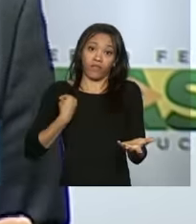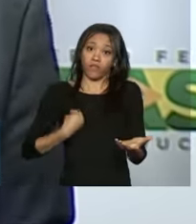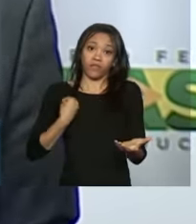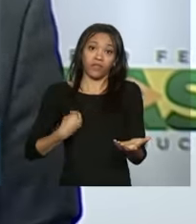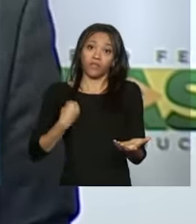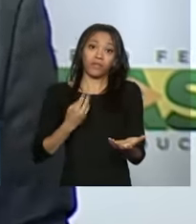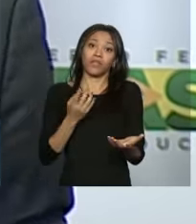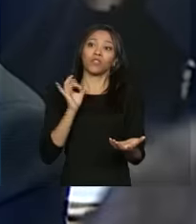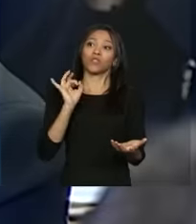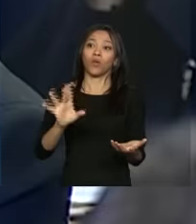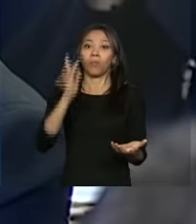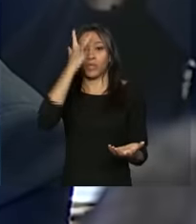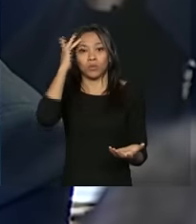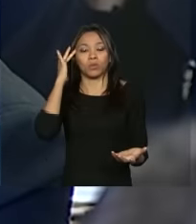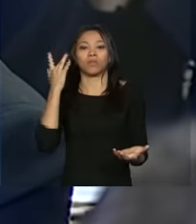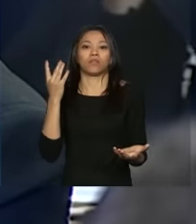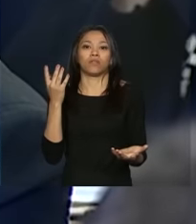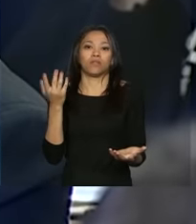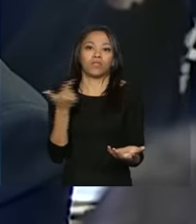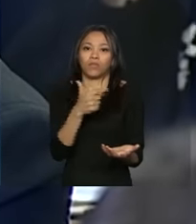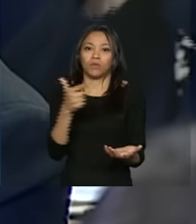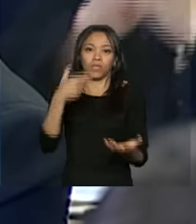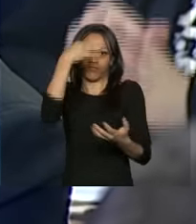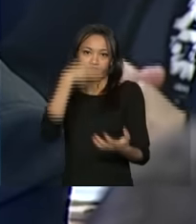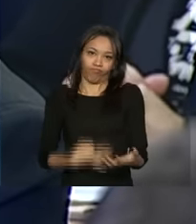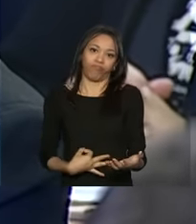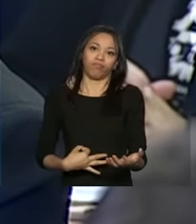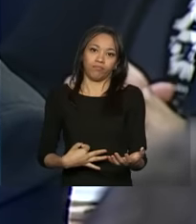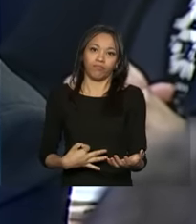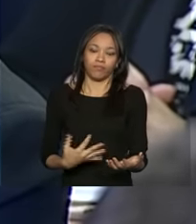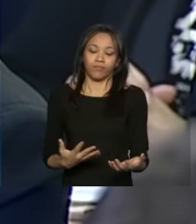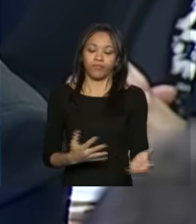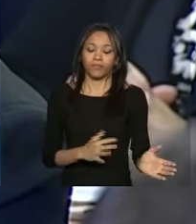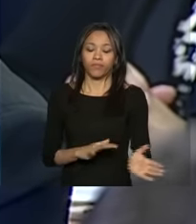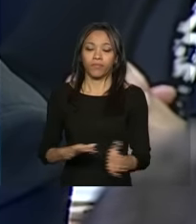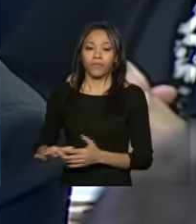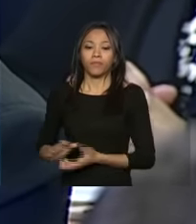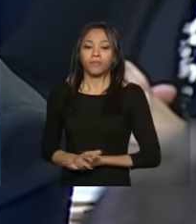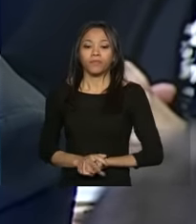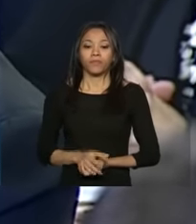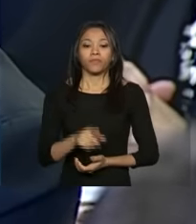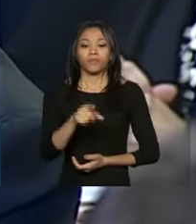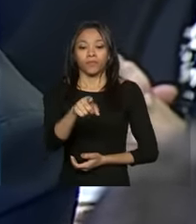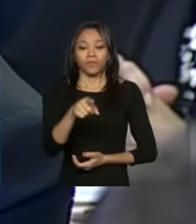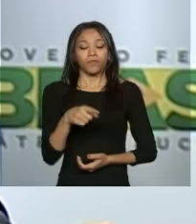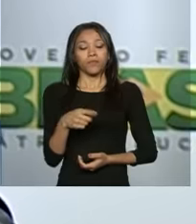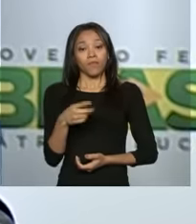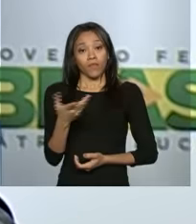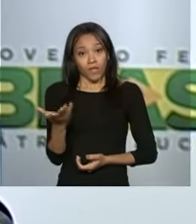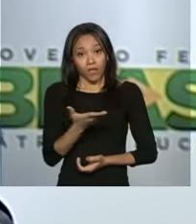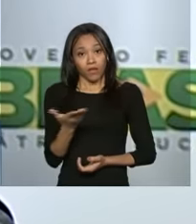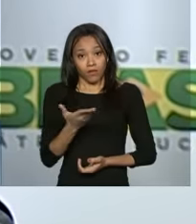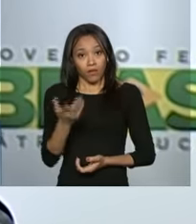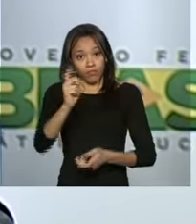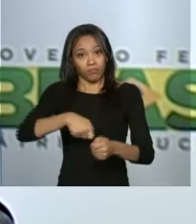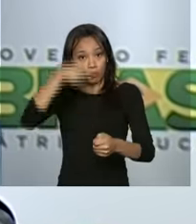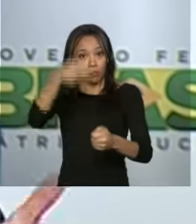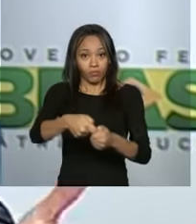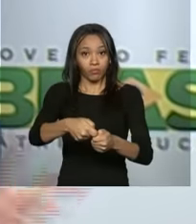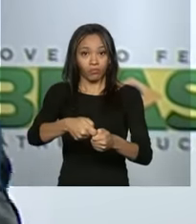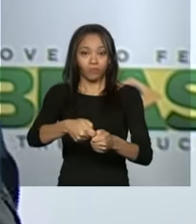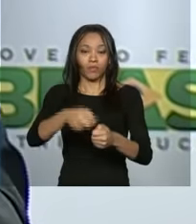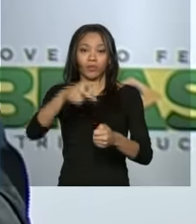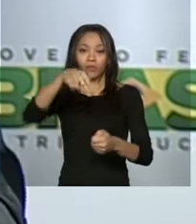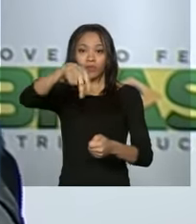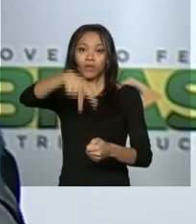Ministro De certa forma com a polícia Federal agindo eh já vai ser possível quantificar um pouco claro e com a criminalização né